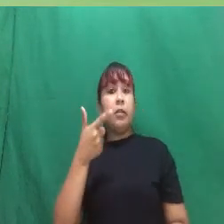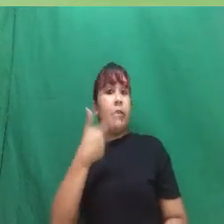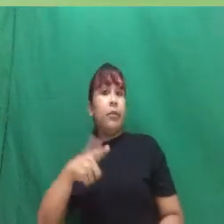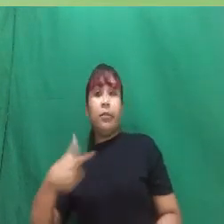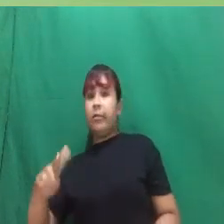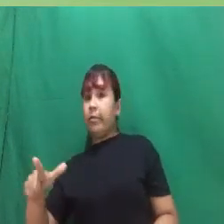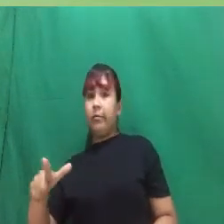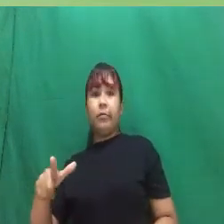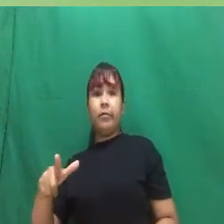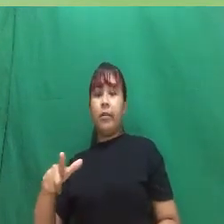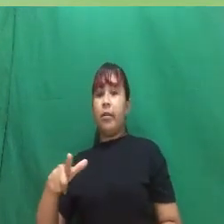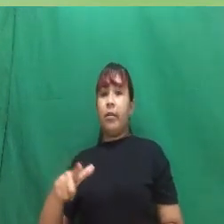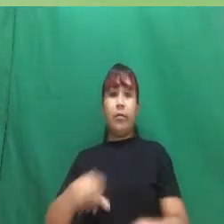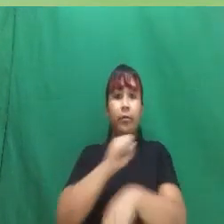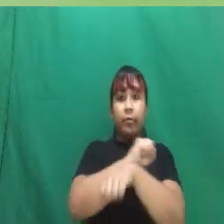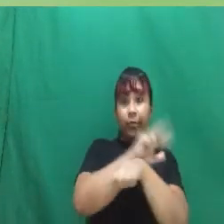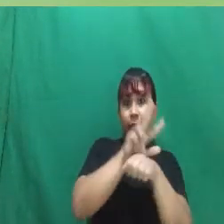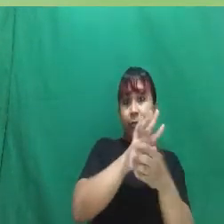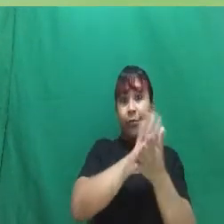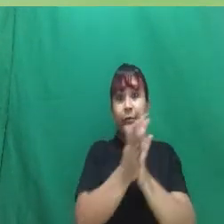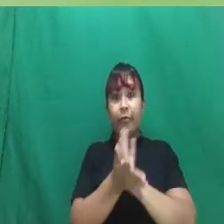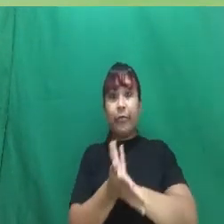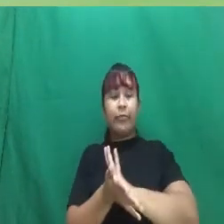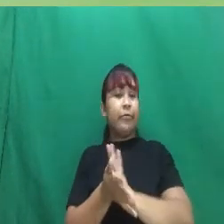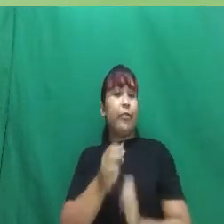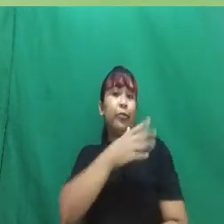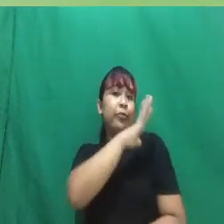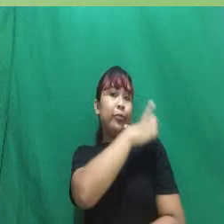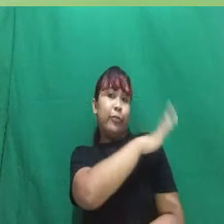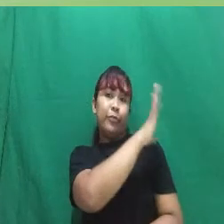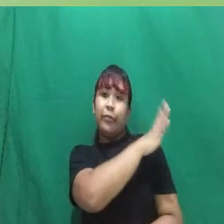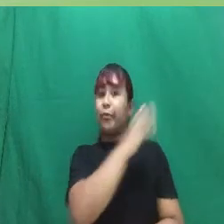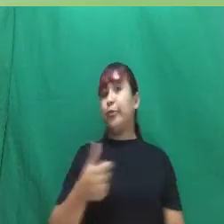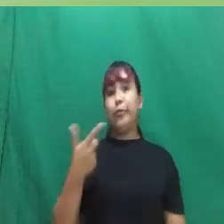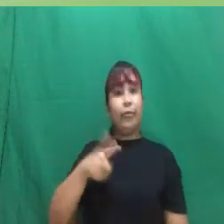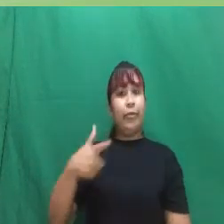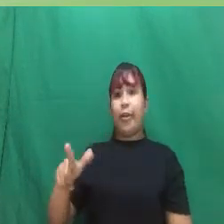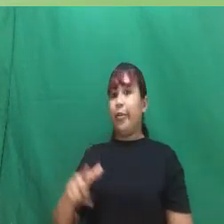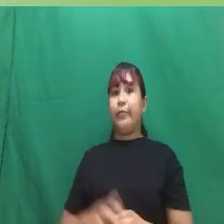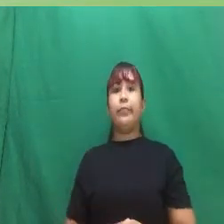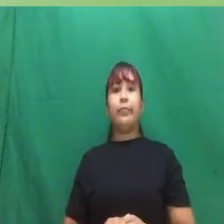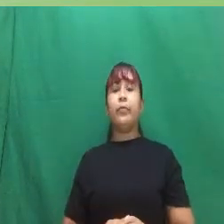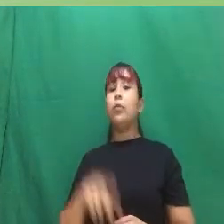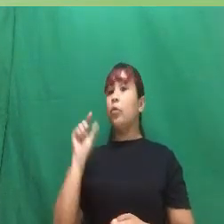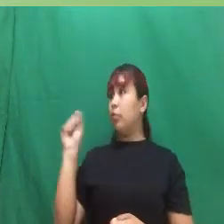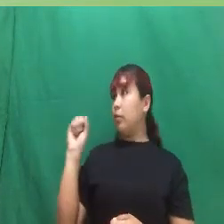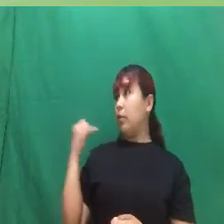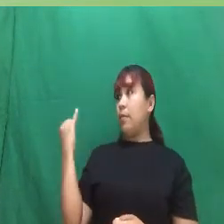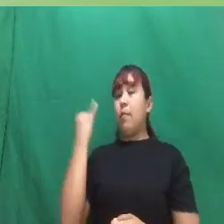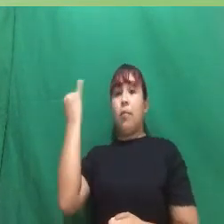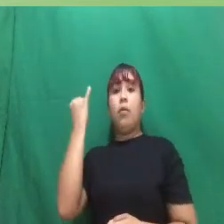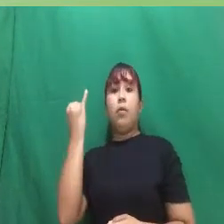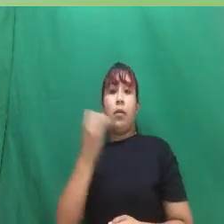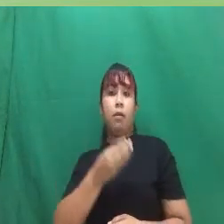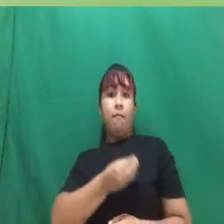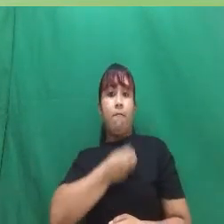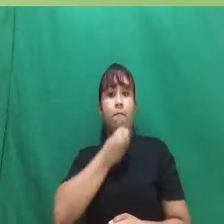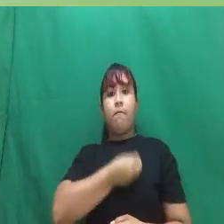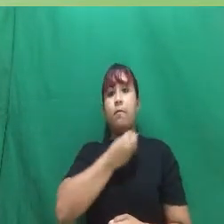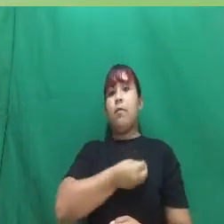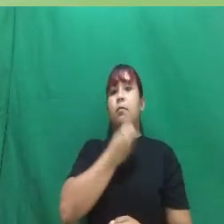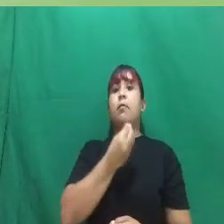frente, independentemente de ser da área da saúde ou não, é negra. Está no subemprego, está no emprego informal,